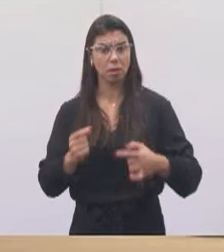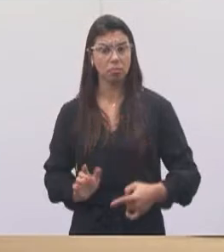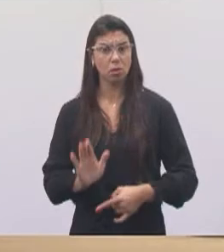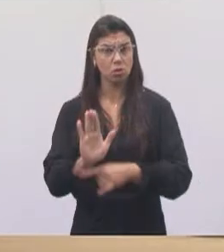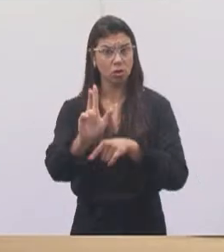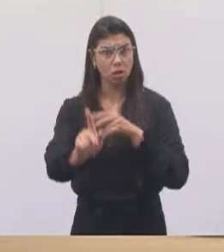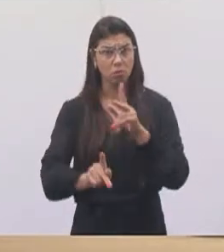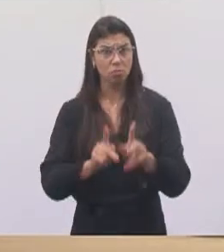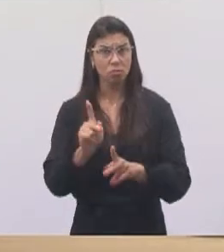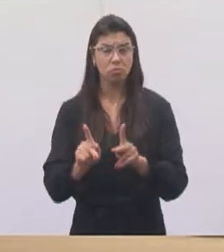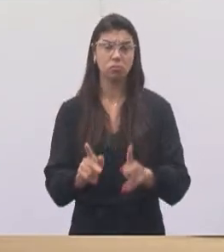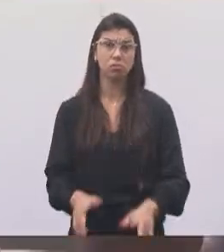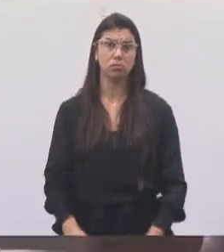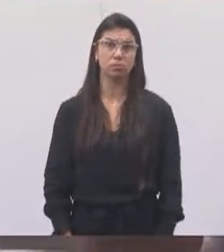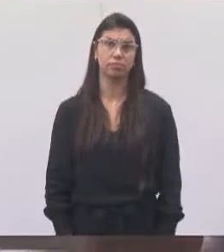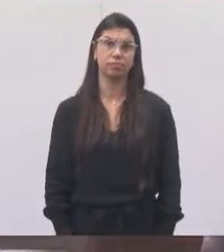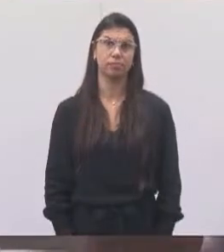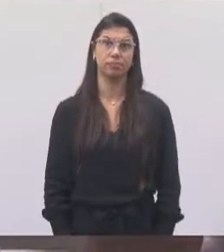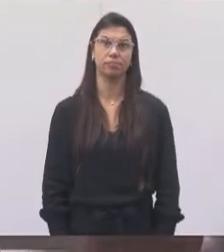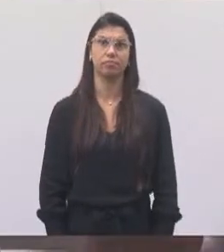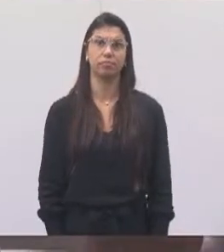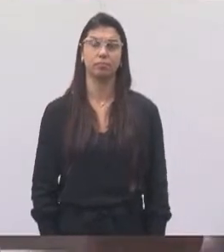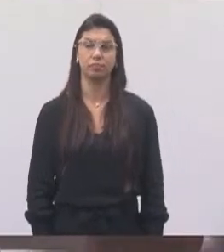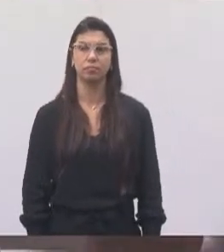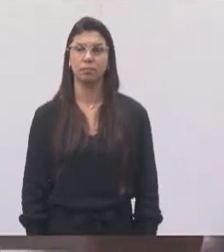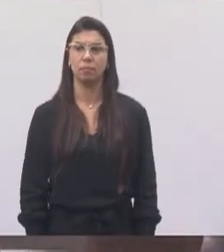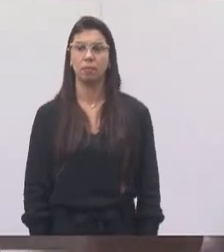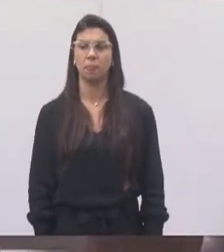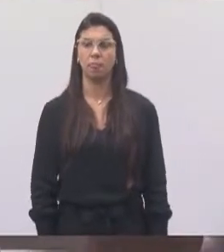de uma pessoa apenas.